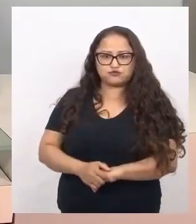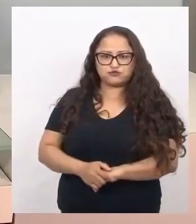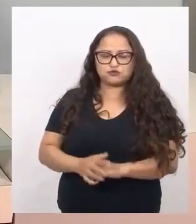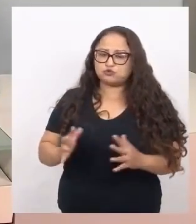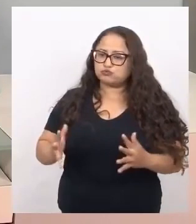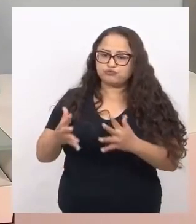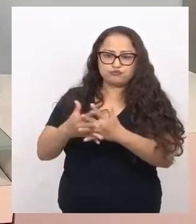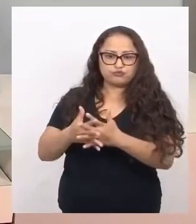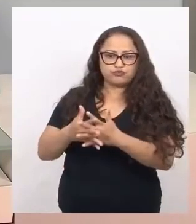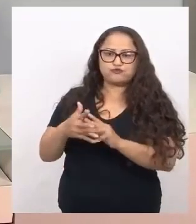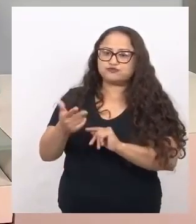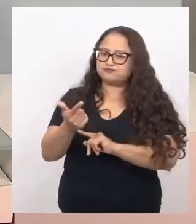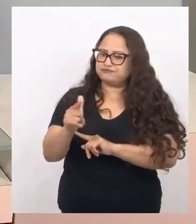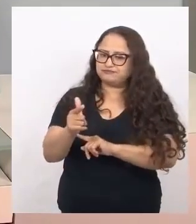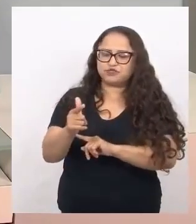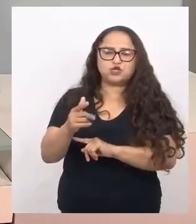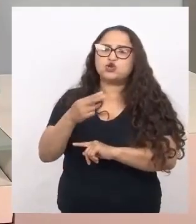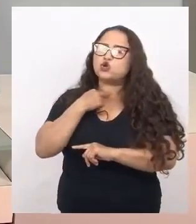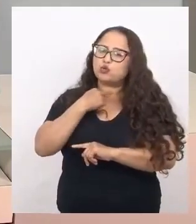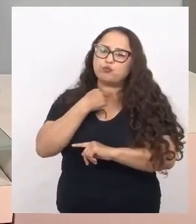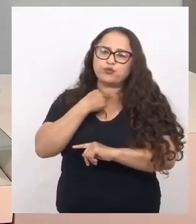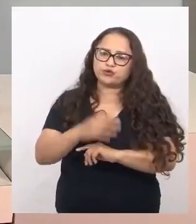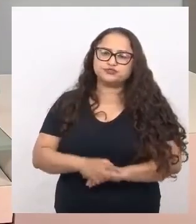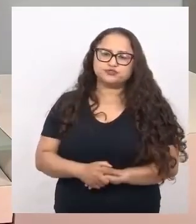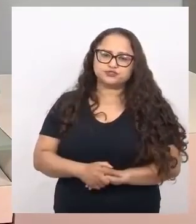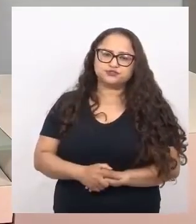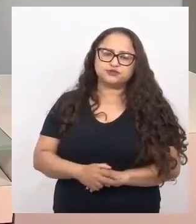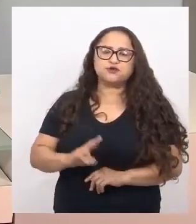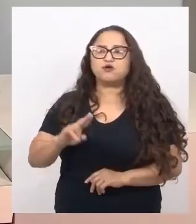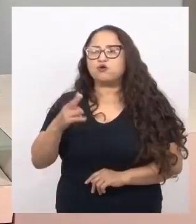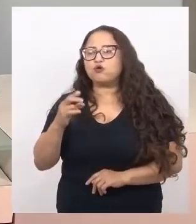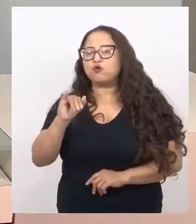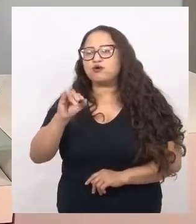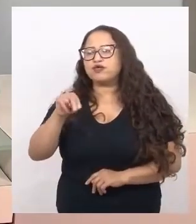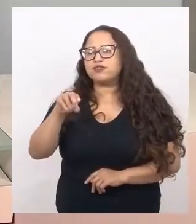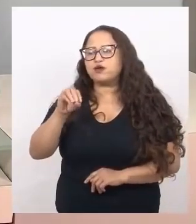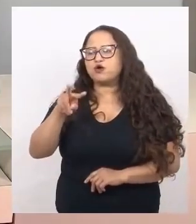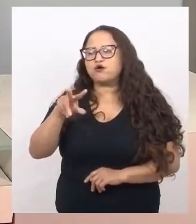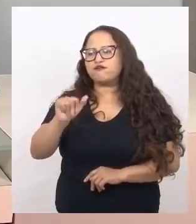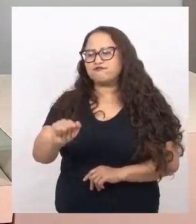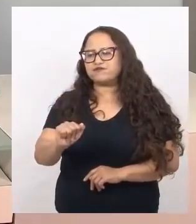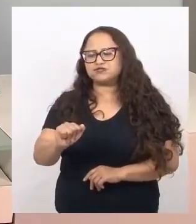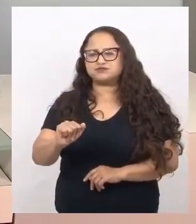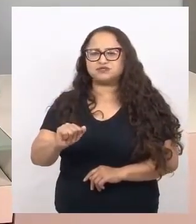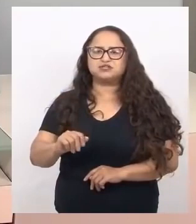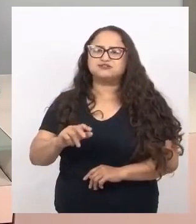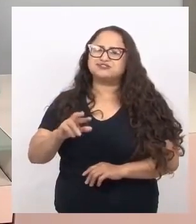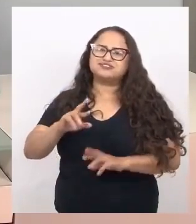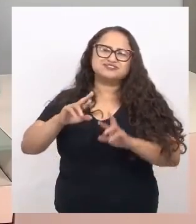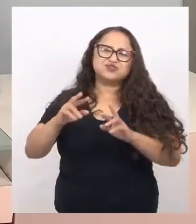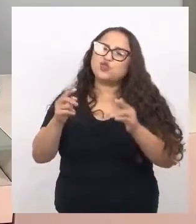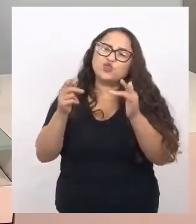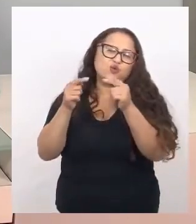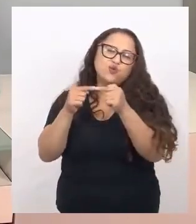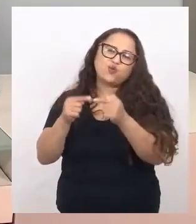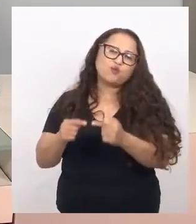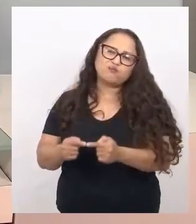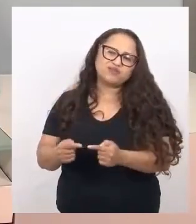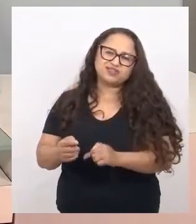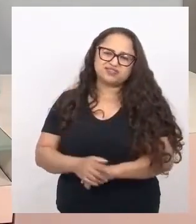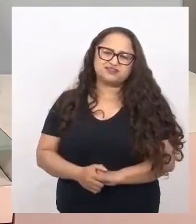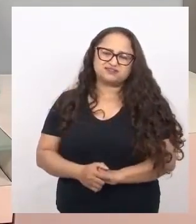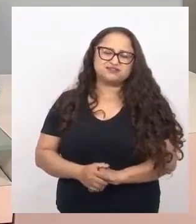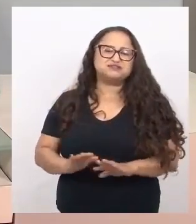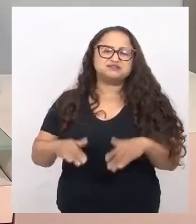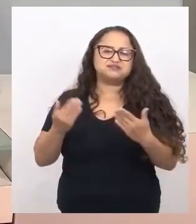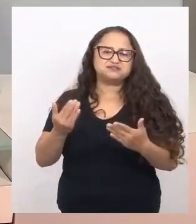itinerário formativo com expansão da carga horária, ou Inova com expansão da carga horária, não tem nada a ver. Quando alguém fala expansão da carga